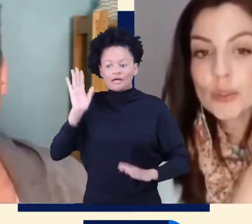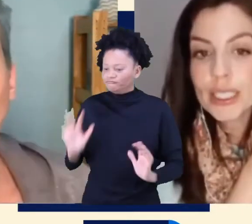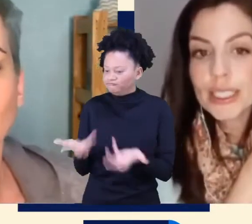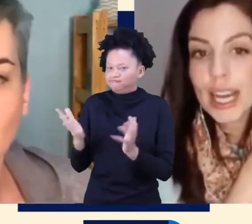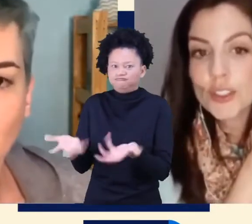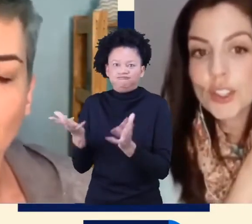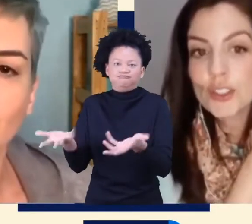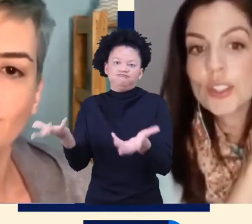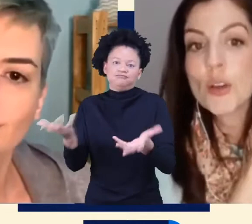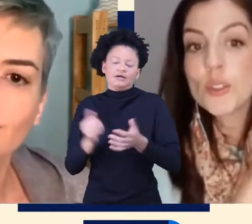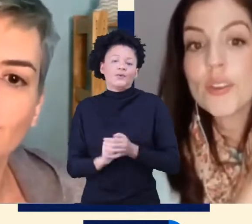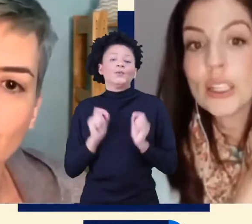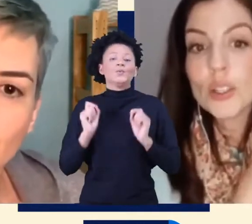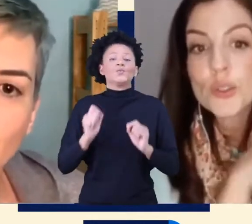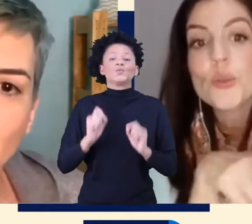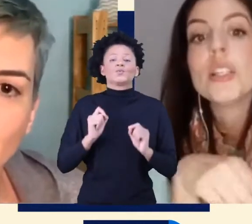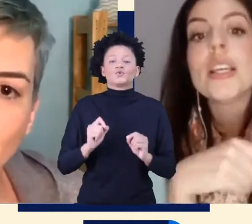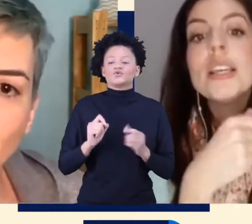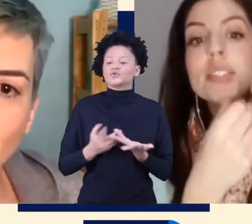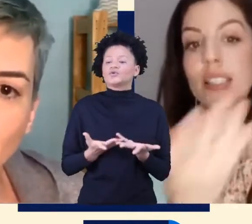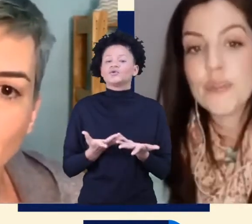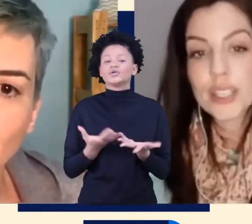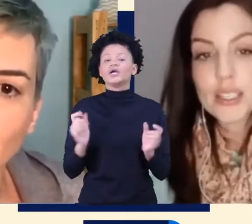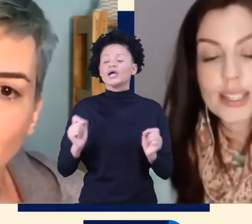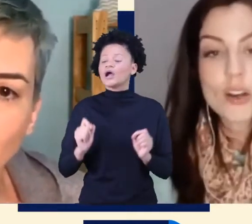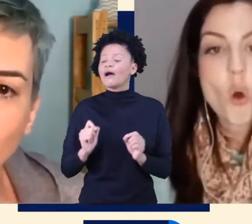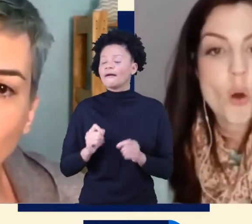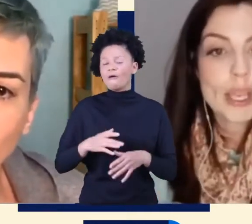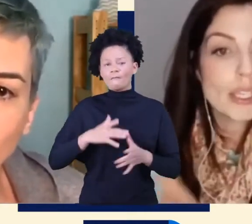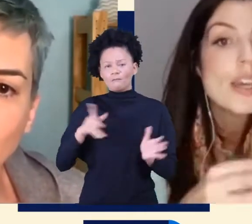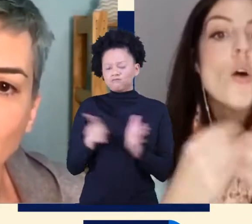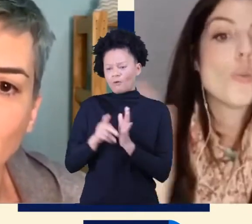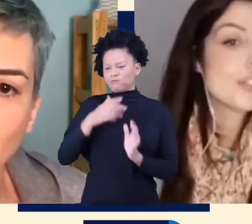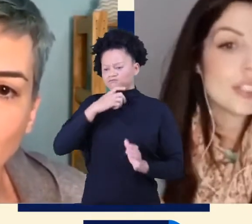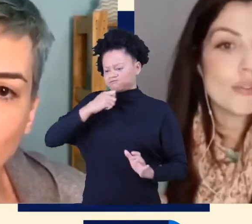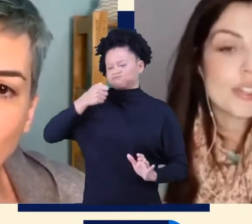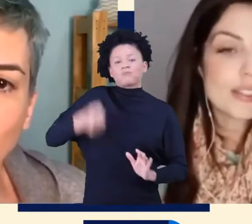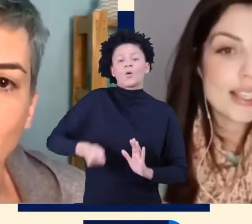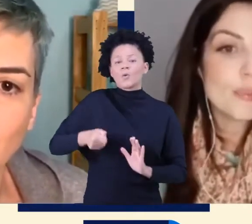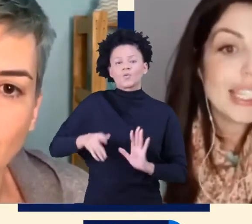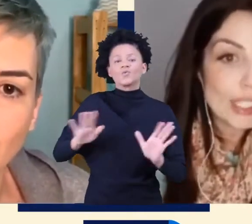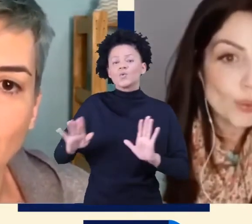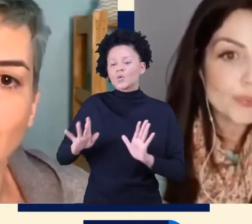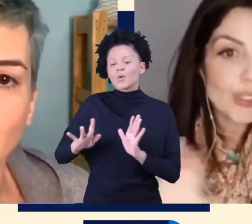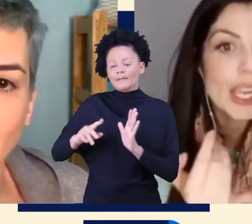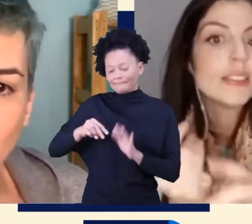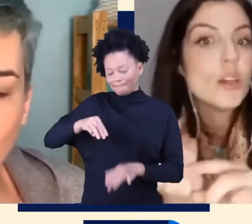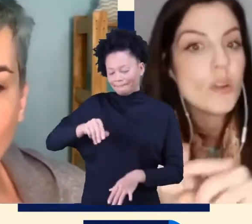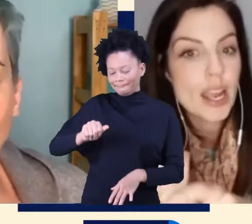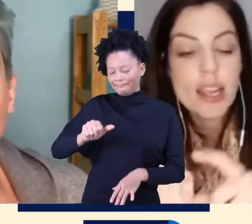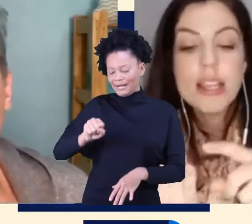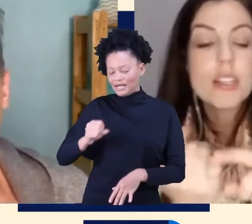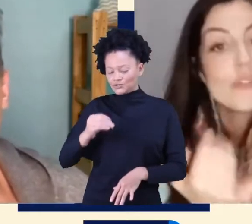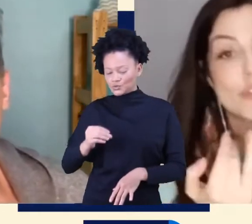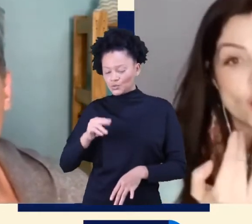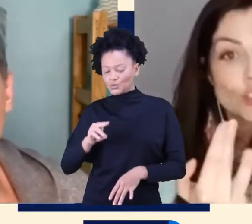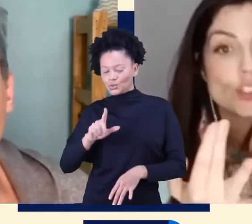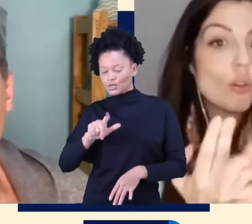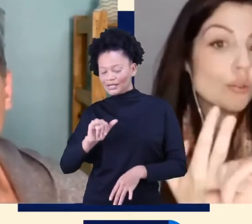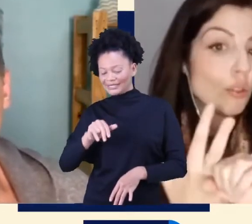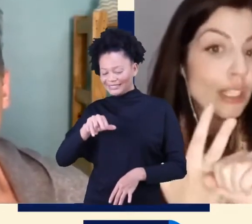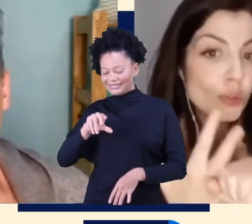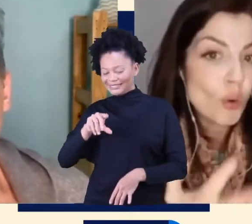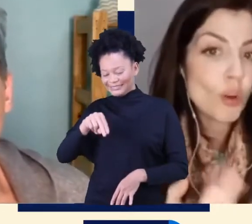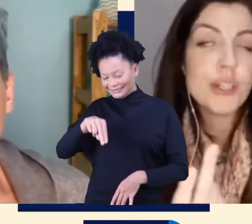que é masculinidade, gente? São os valores do que significa ser homem ou que significa ser menino, né? Então, é ser